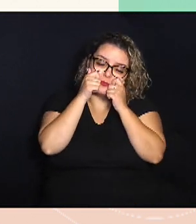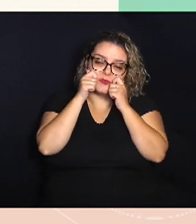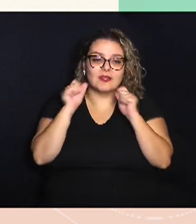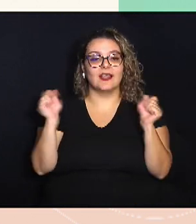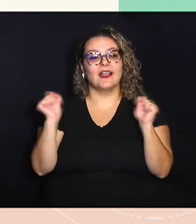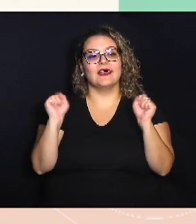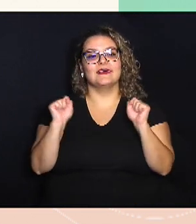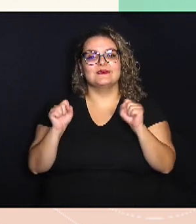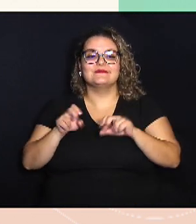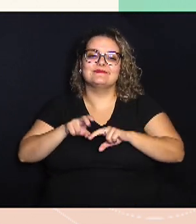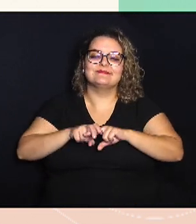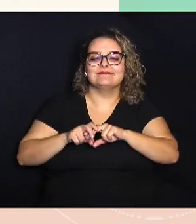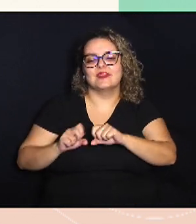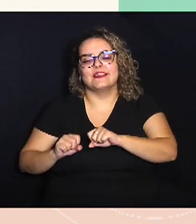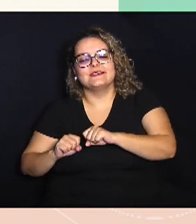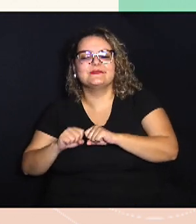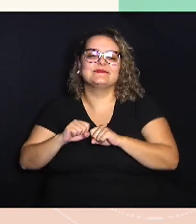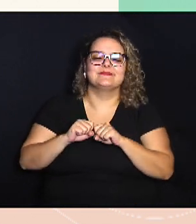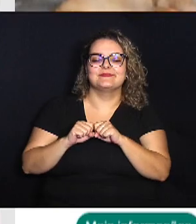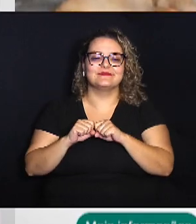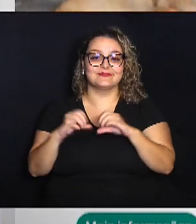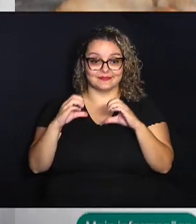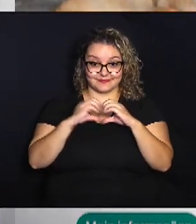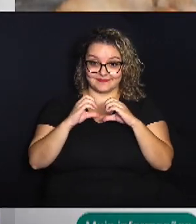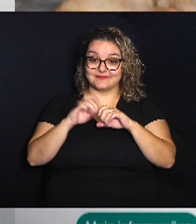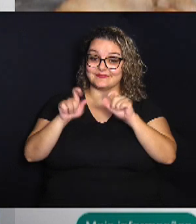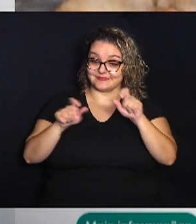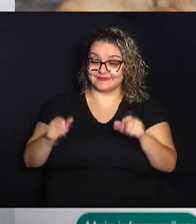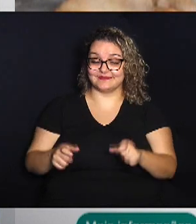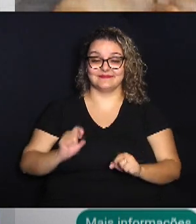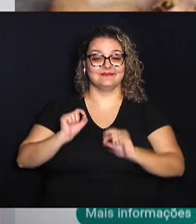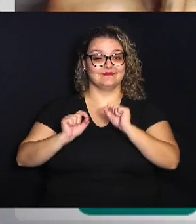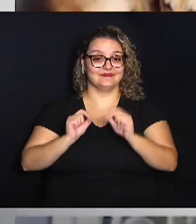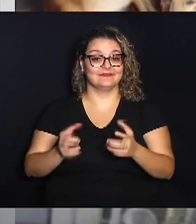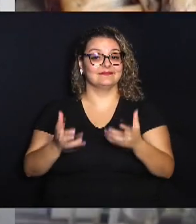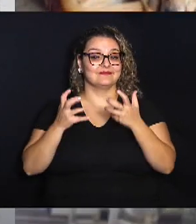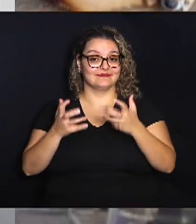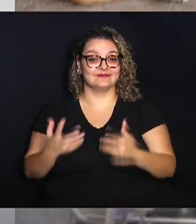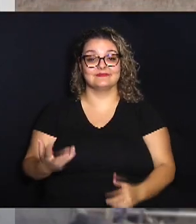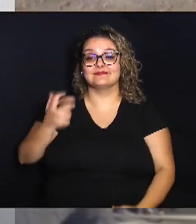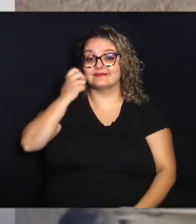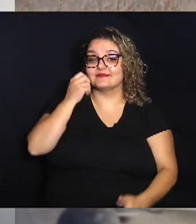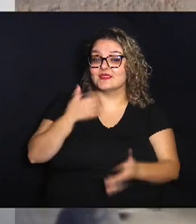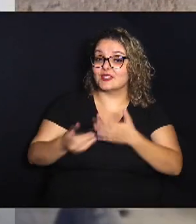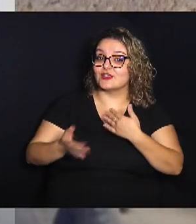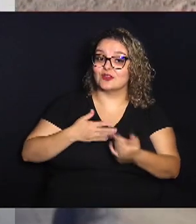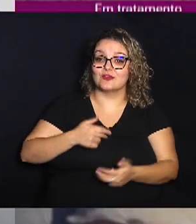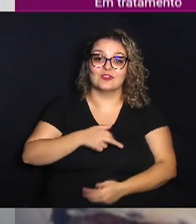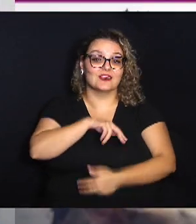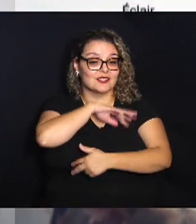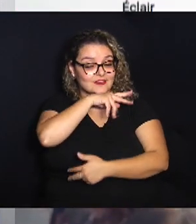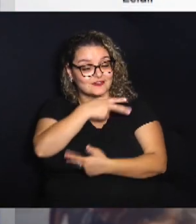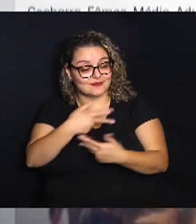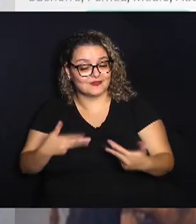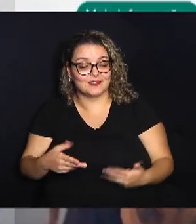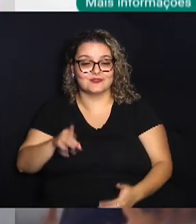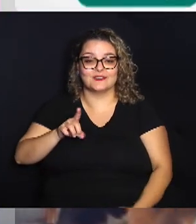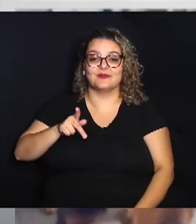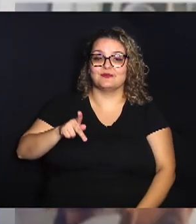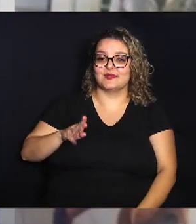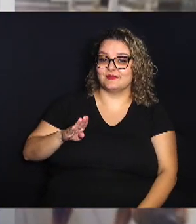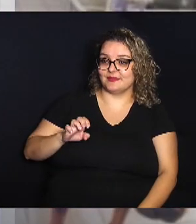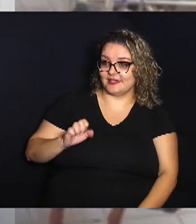no colo e é amorosa com as pessoas. Para quem quiser adotar qualquer animal do DPBEA, é só